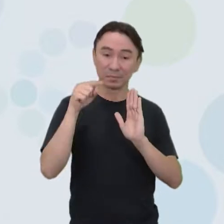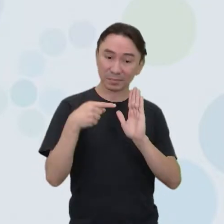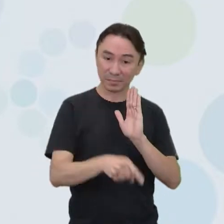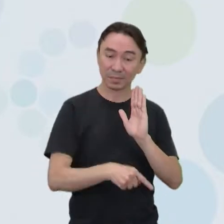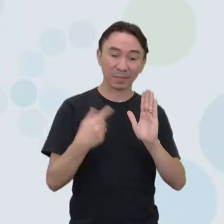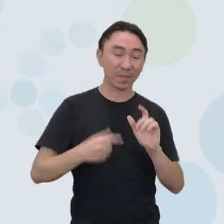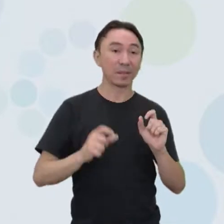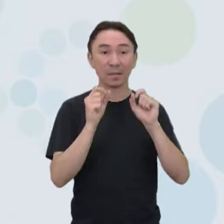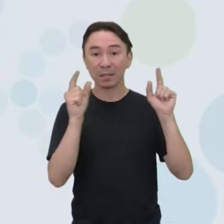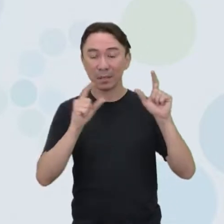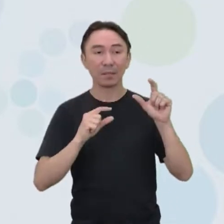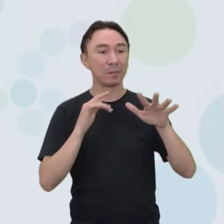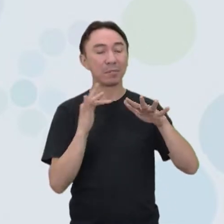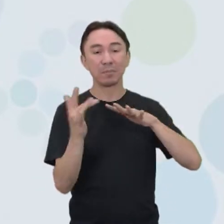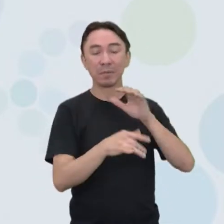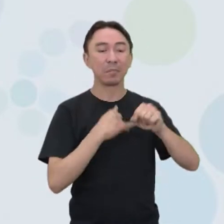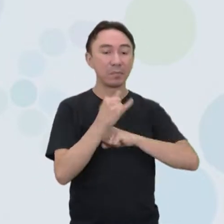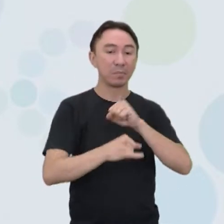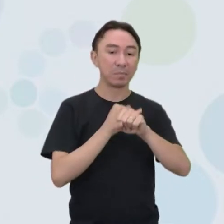Observatório da Imprensa